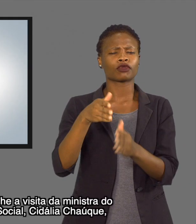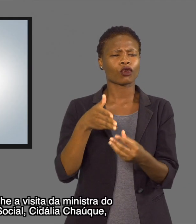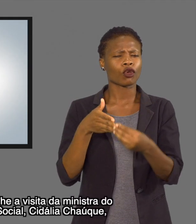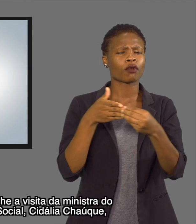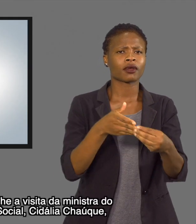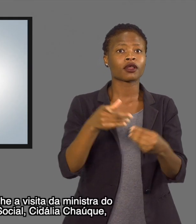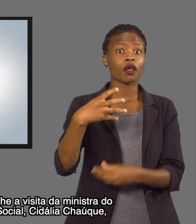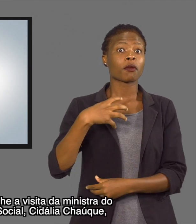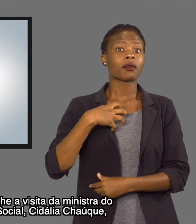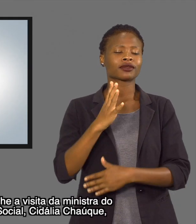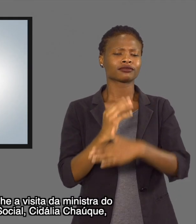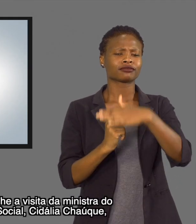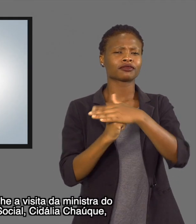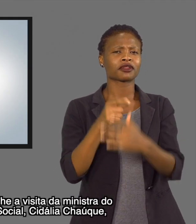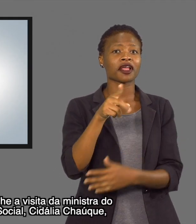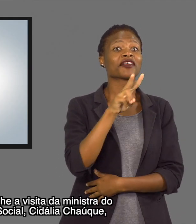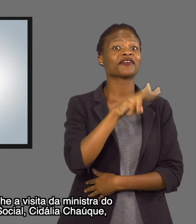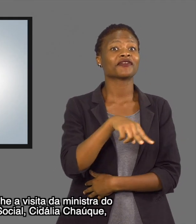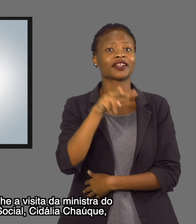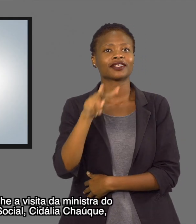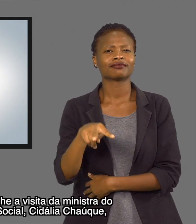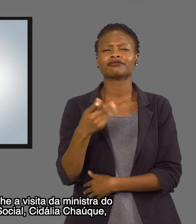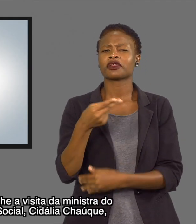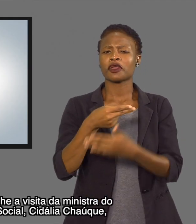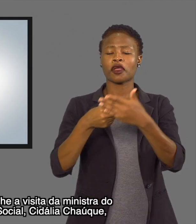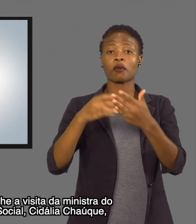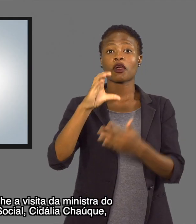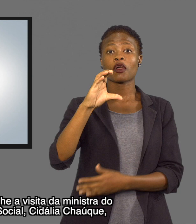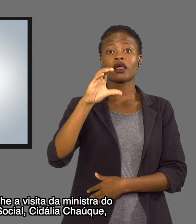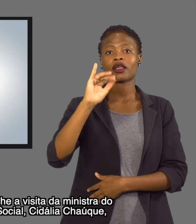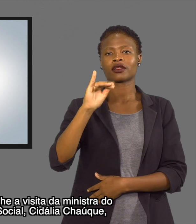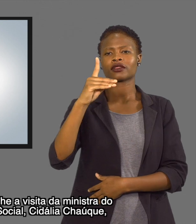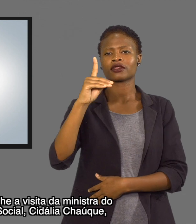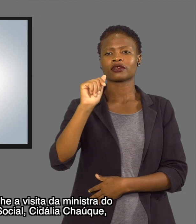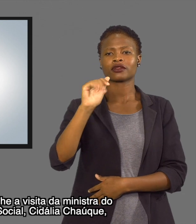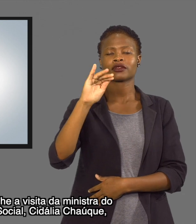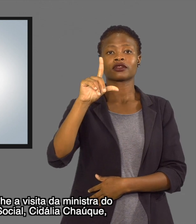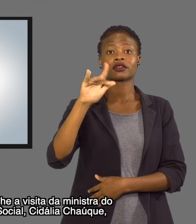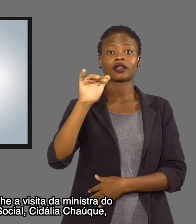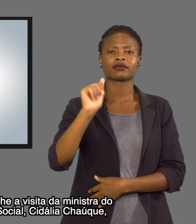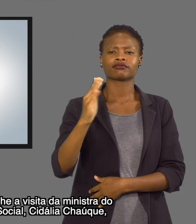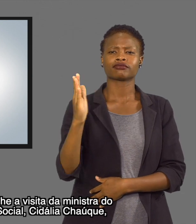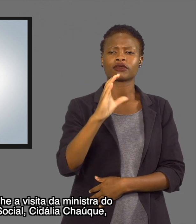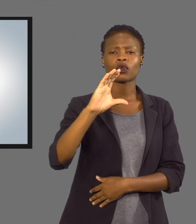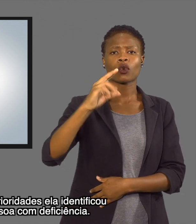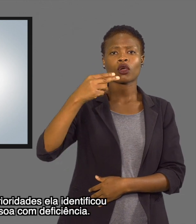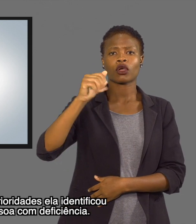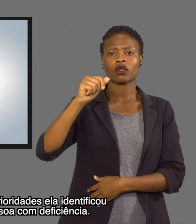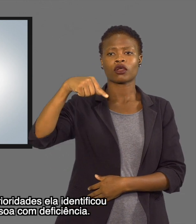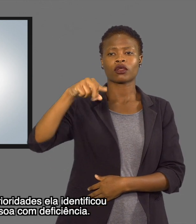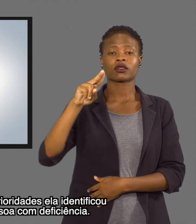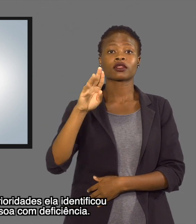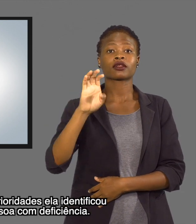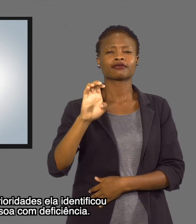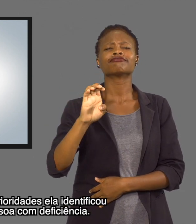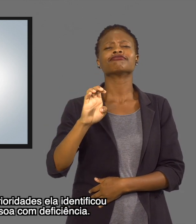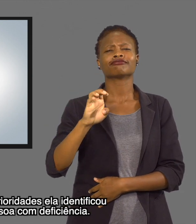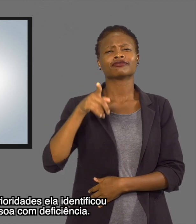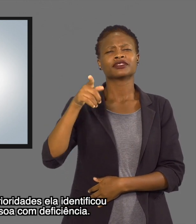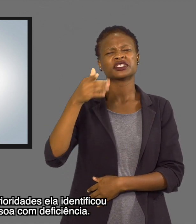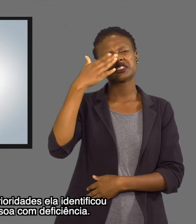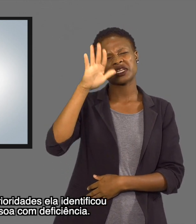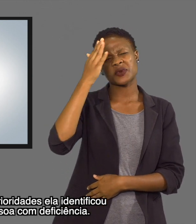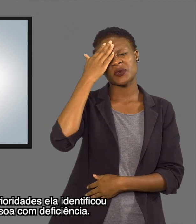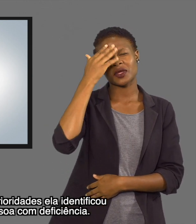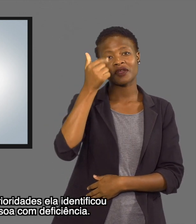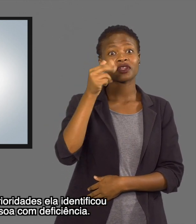próximo bloco, acompanhe a visita da ministra do Gênero, Criança e Ação Social, Cidalia Chaúque, à TV Surdo. E